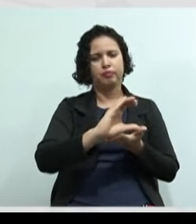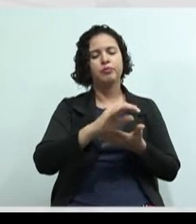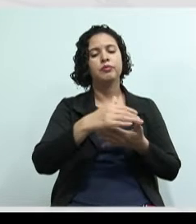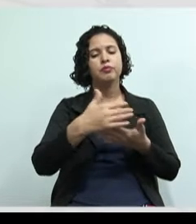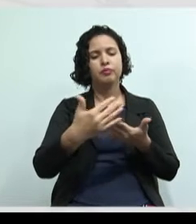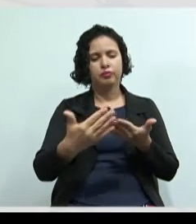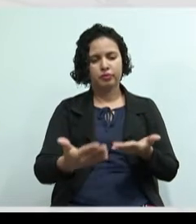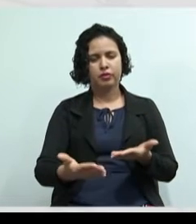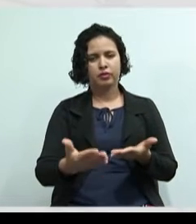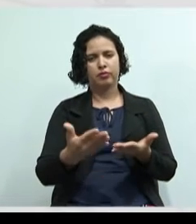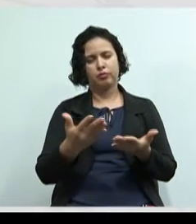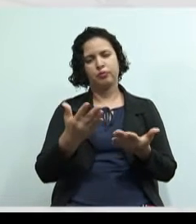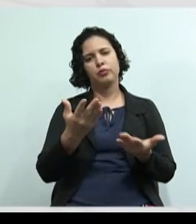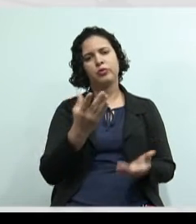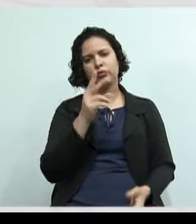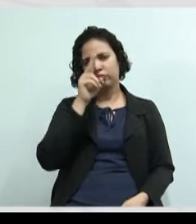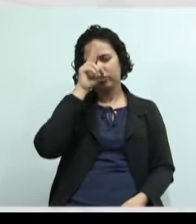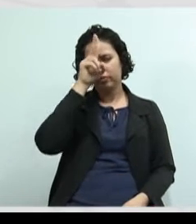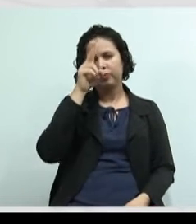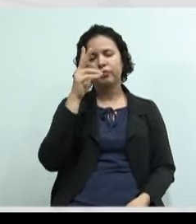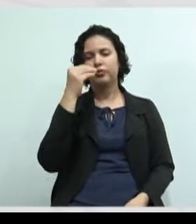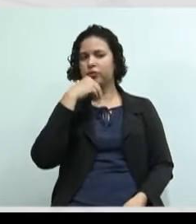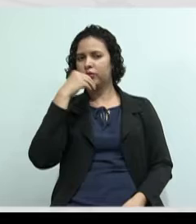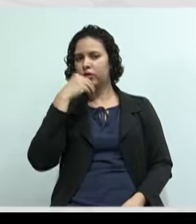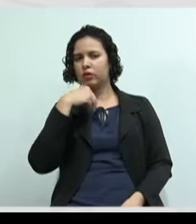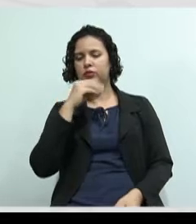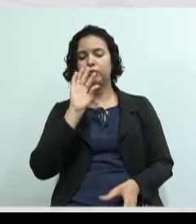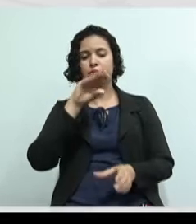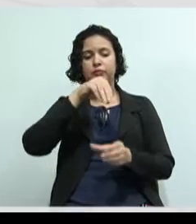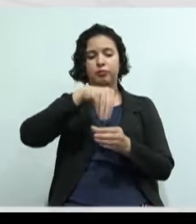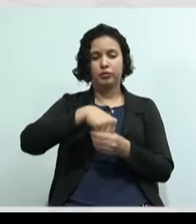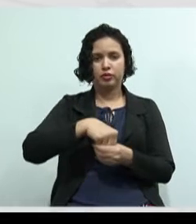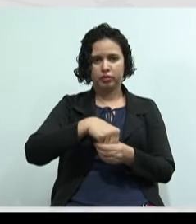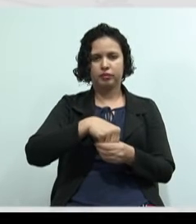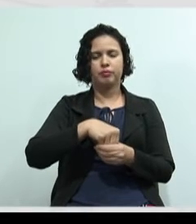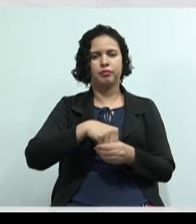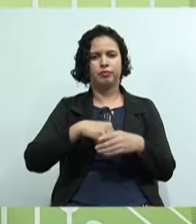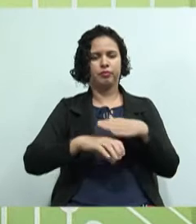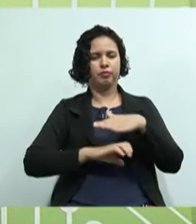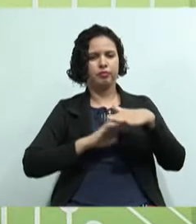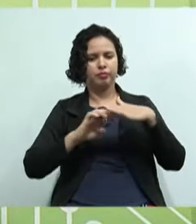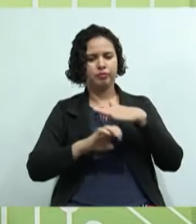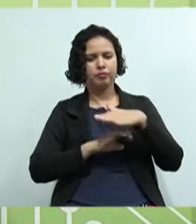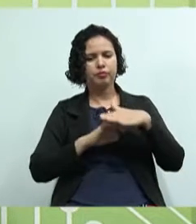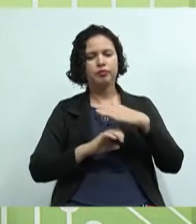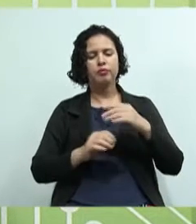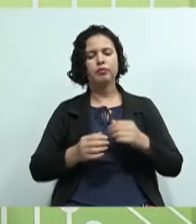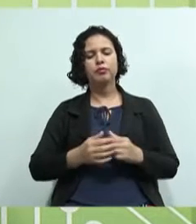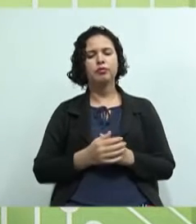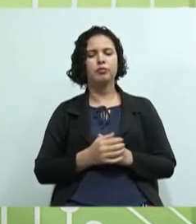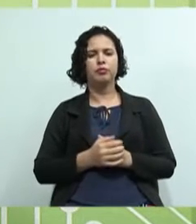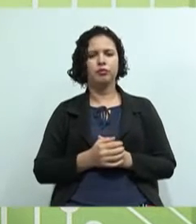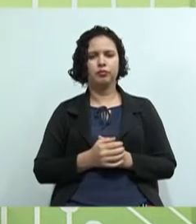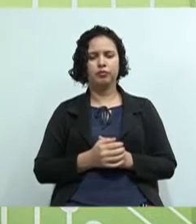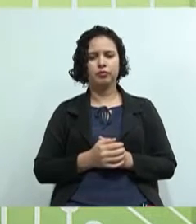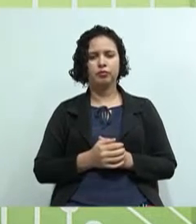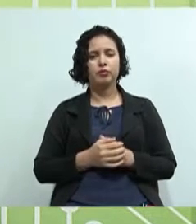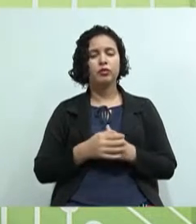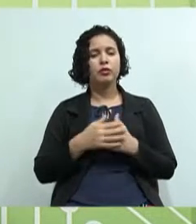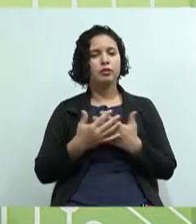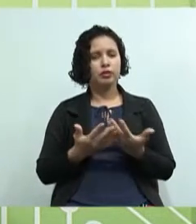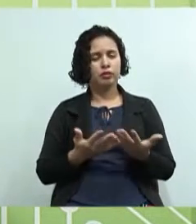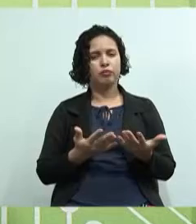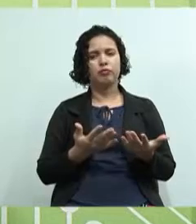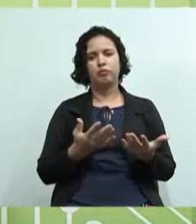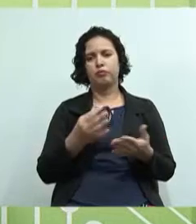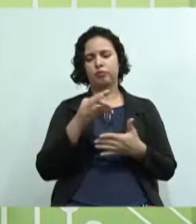fortes quanto os fracos, eles estão nos fatores internos da organização. Volta aqui para mim que eu quero te explicar uma coisa. Pontos fortes e pontos fracos